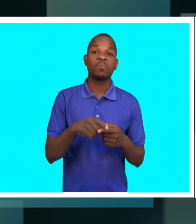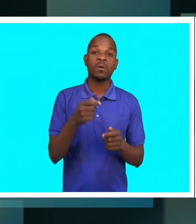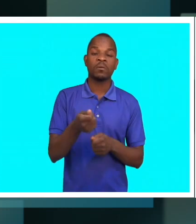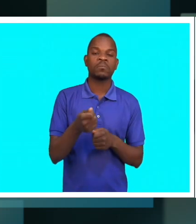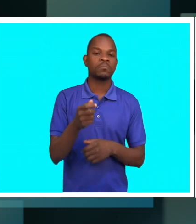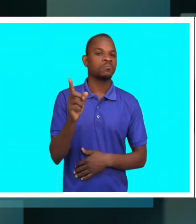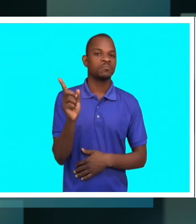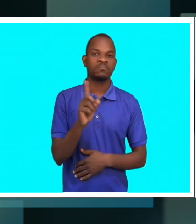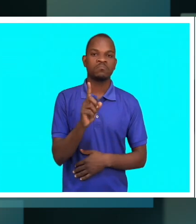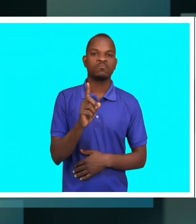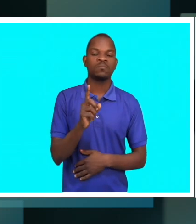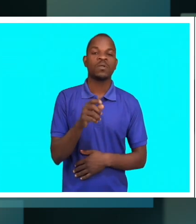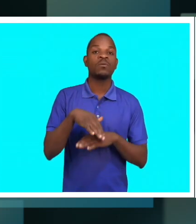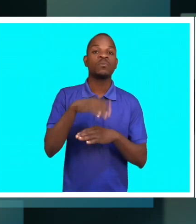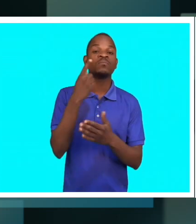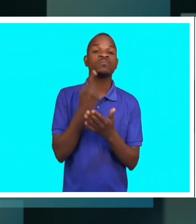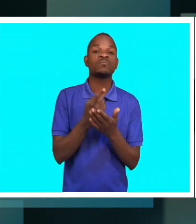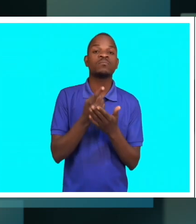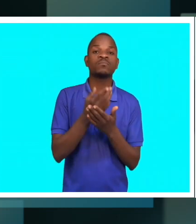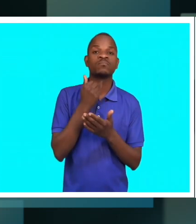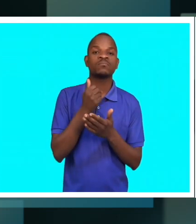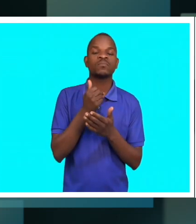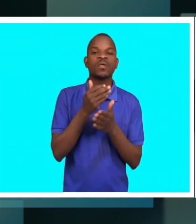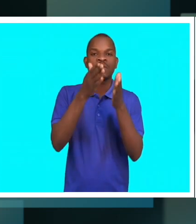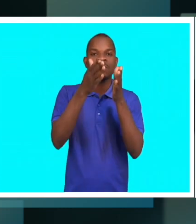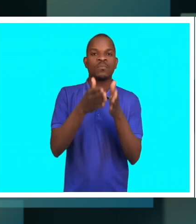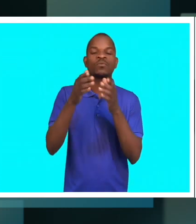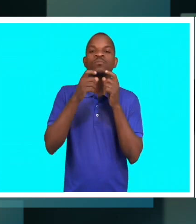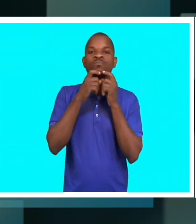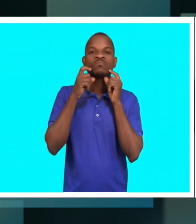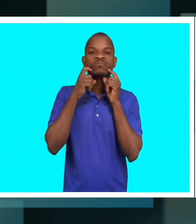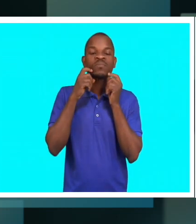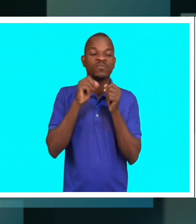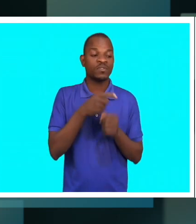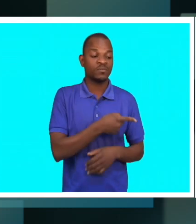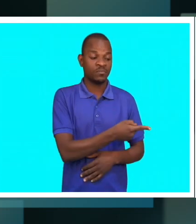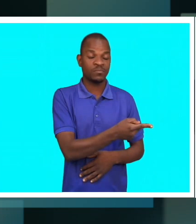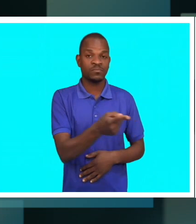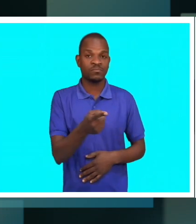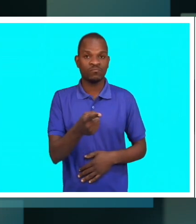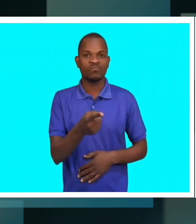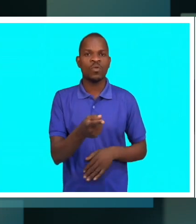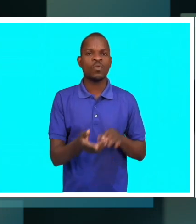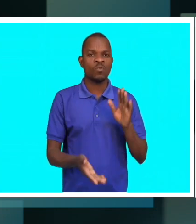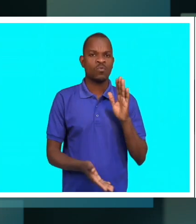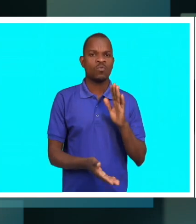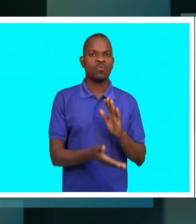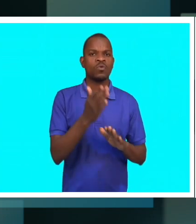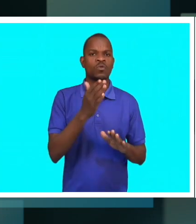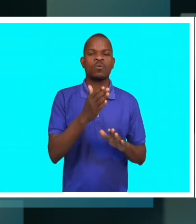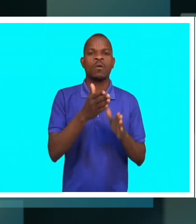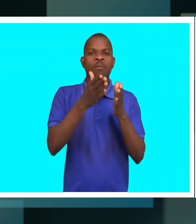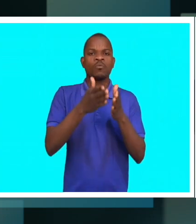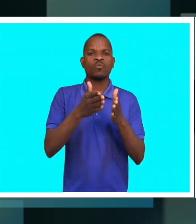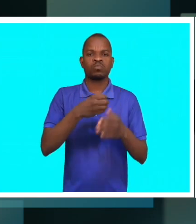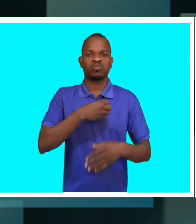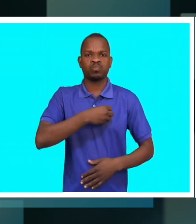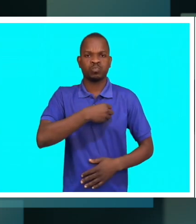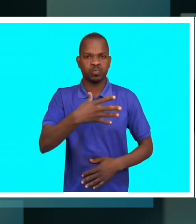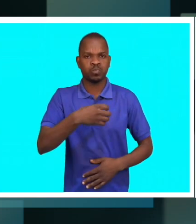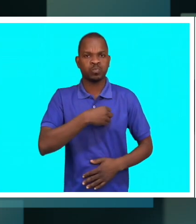não é a agricultura, são os moçambicanos que vão fazer com que essas coisas enchem